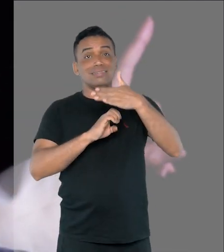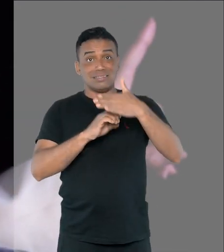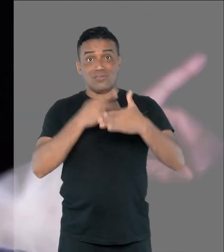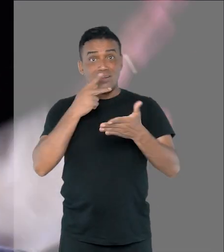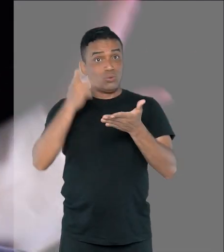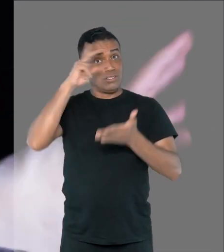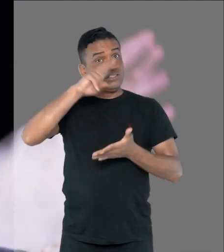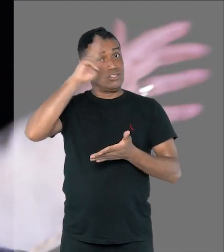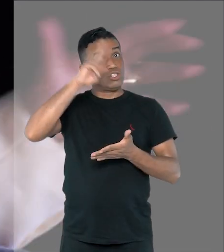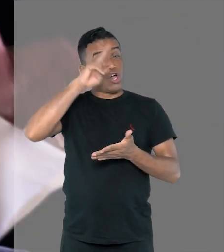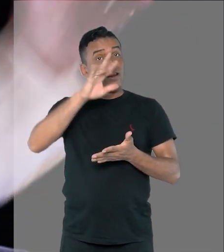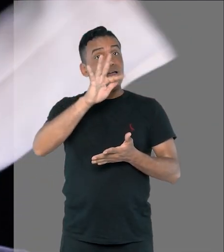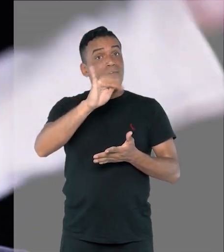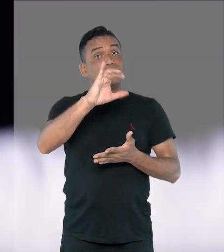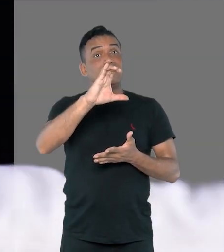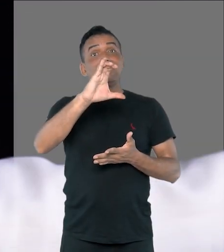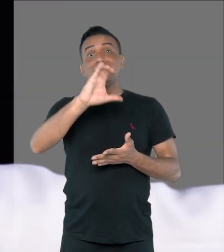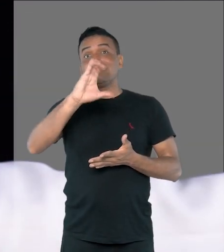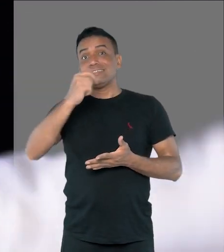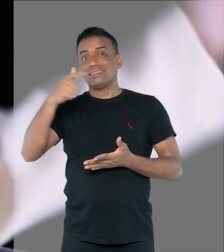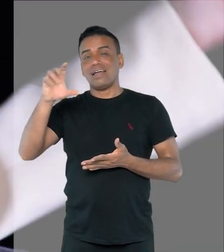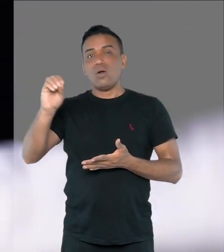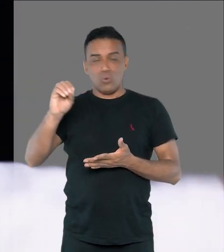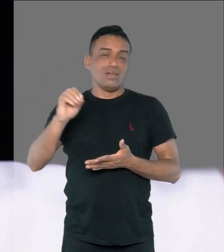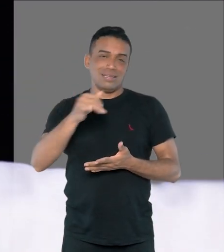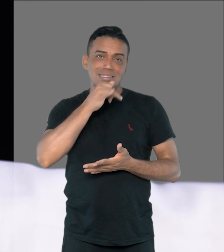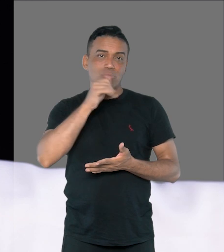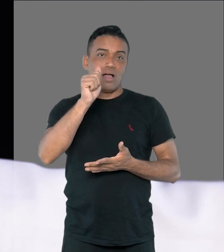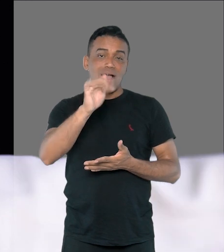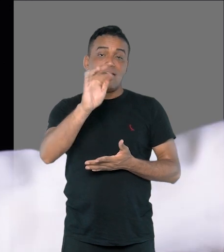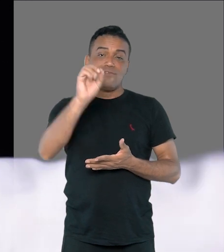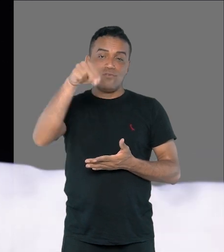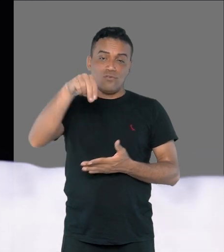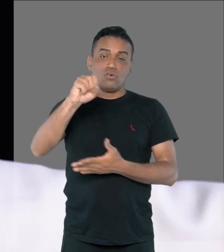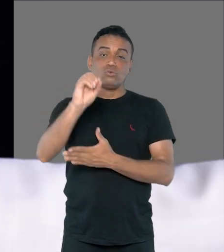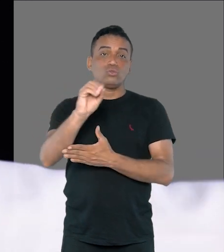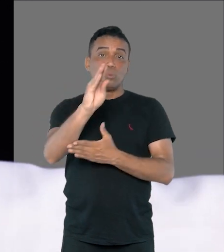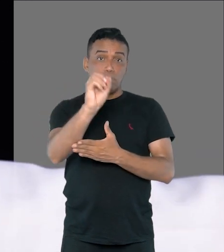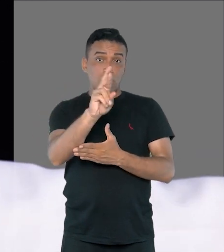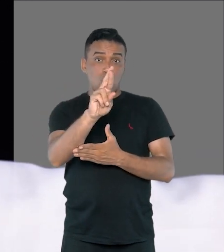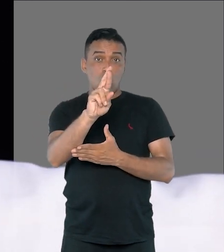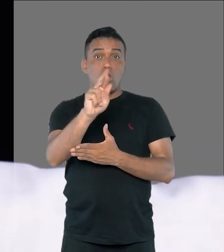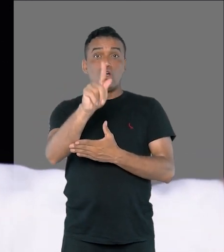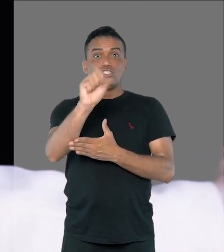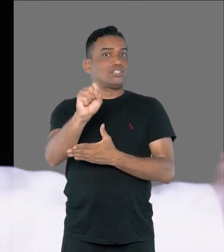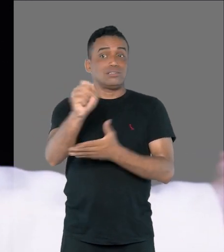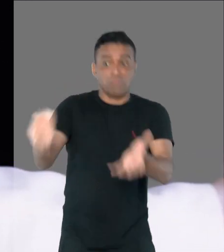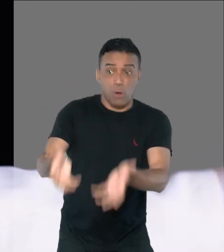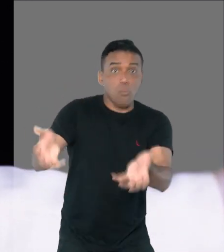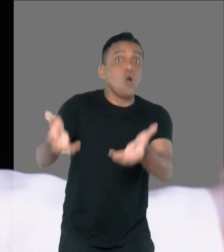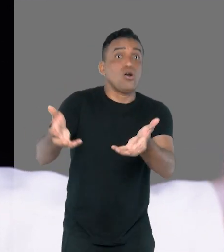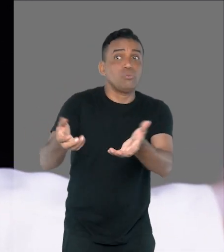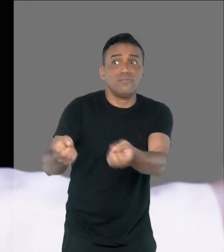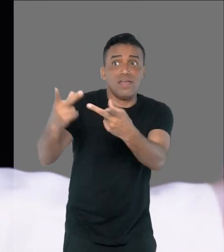ficção, essa ficção que está aí, né, que o nosso Afonsinho Borges, tão querido, tão adorado, promove, e com razão.